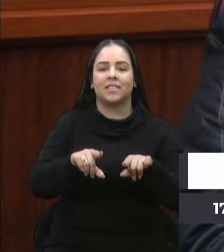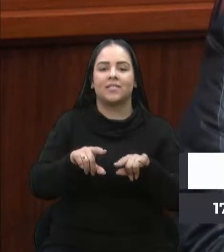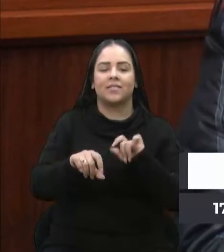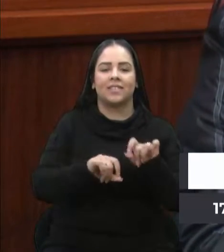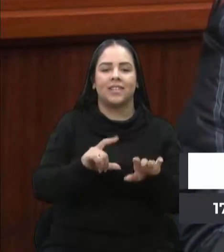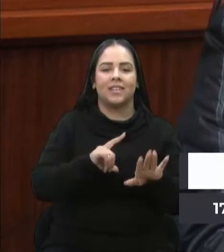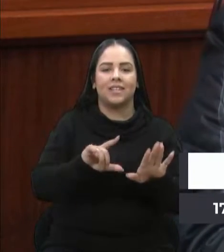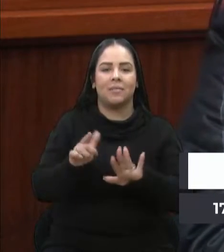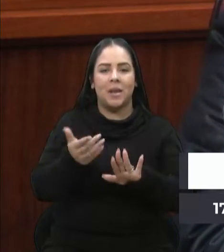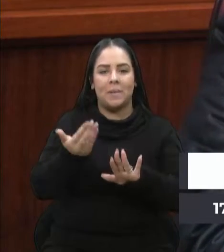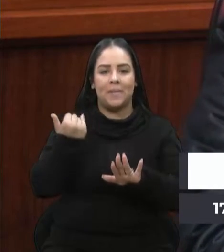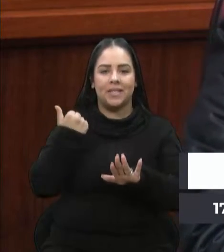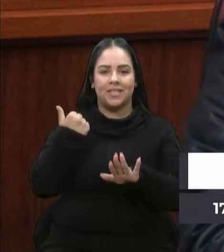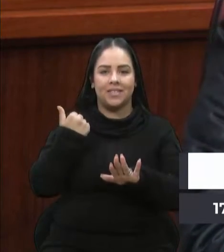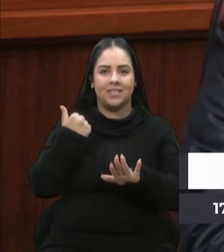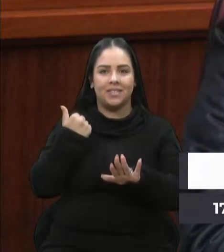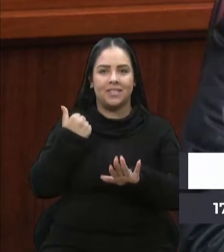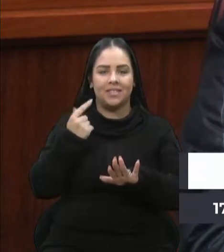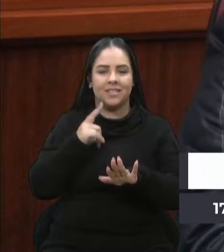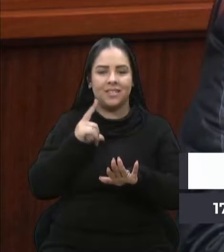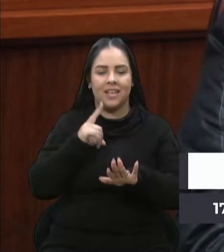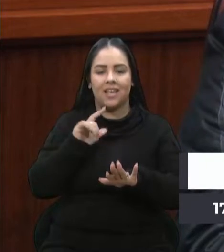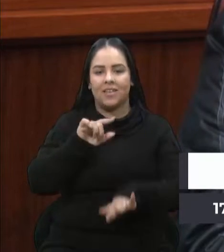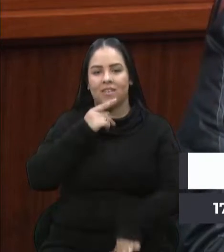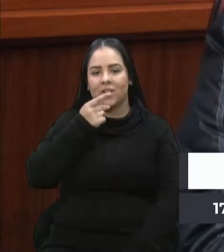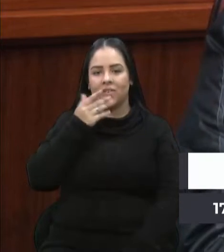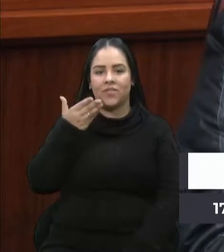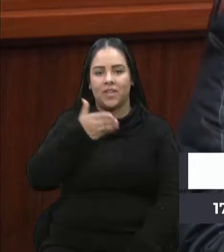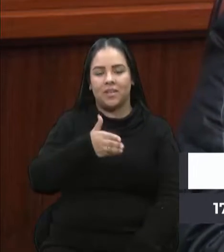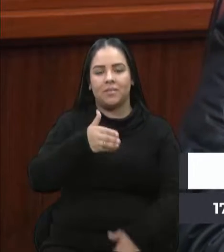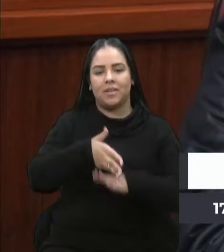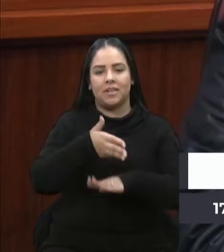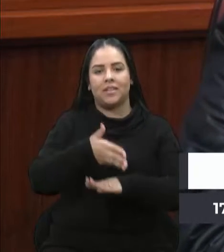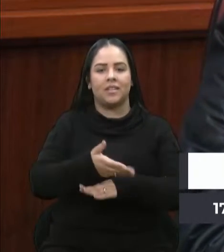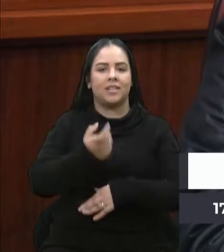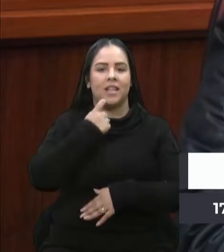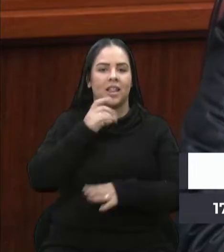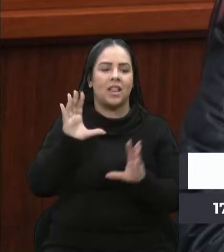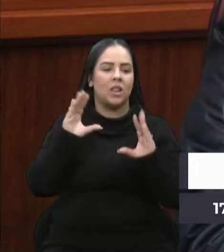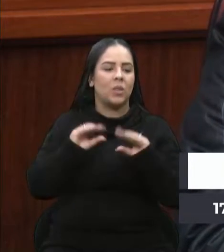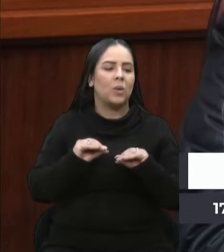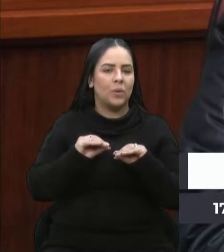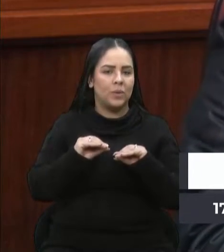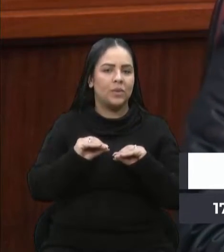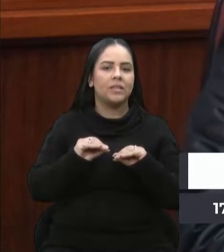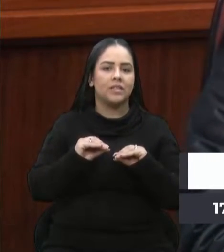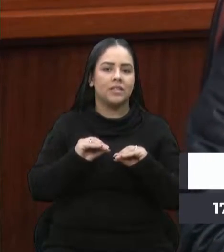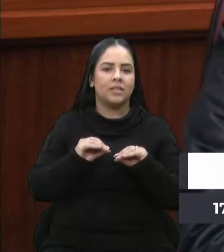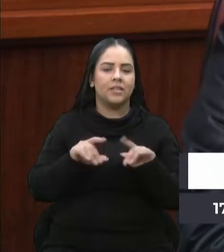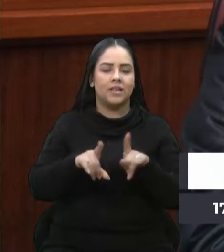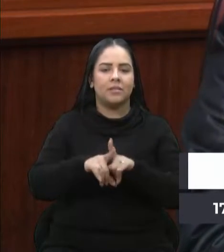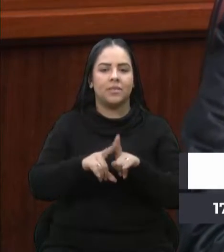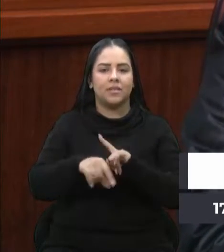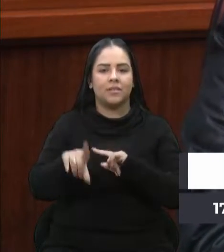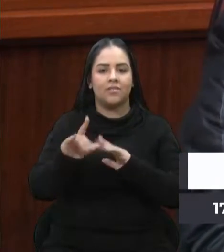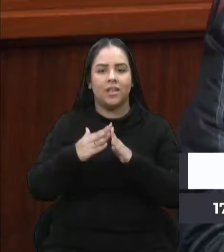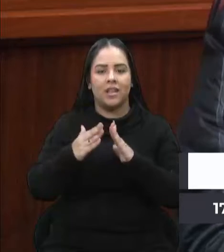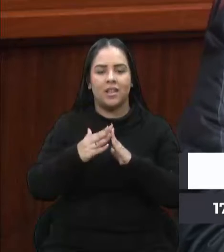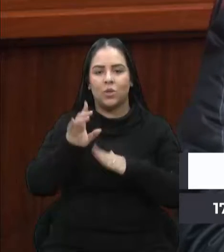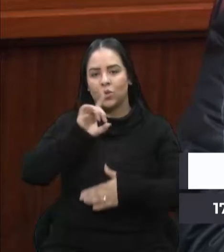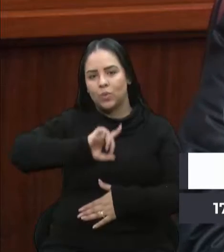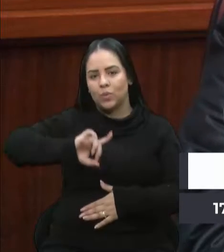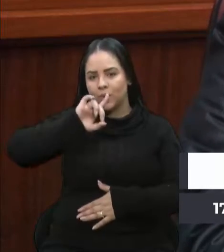a semana passada no começo da semana de que venha participar ele foi lá para casa sexta de noite e saiu de lá de casa no final